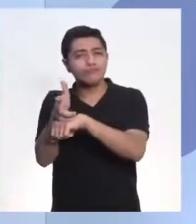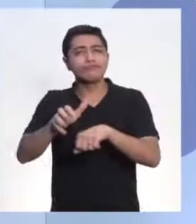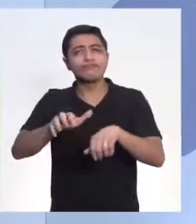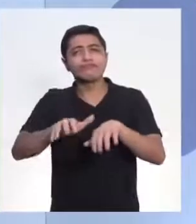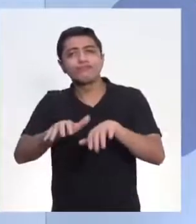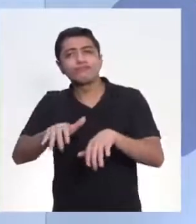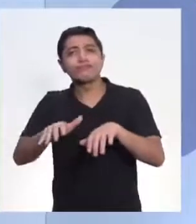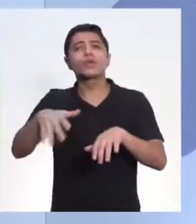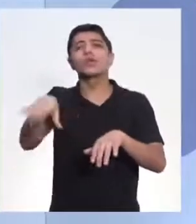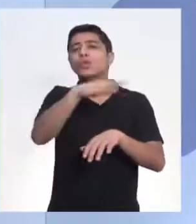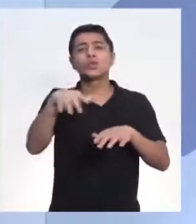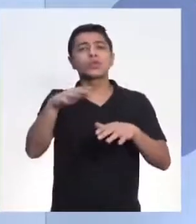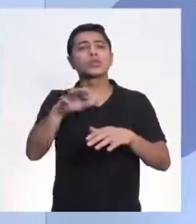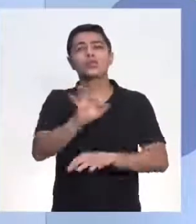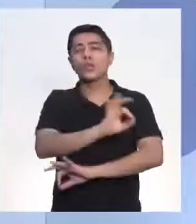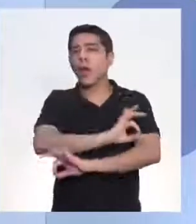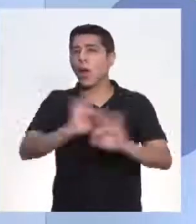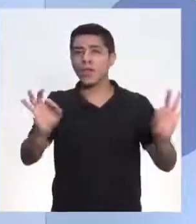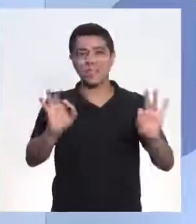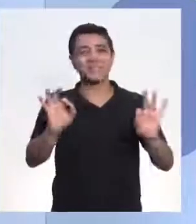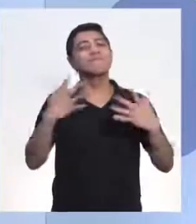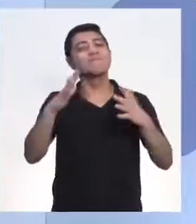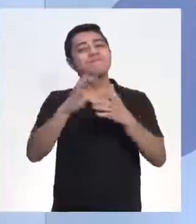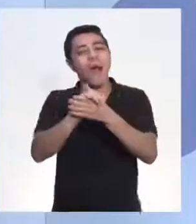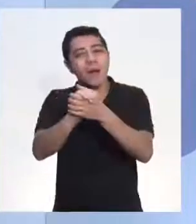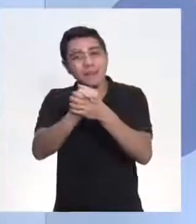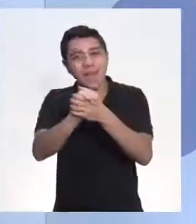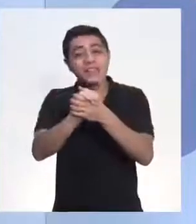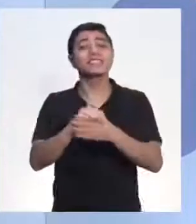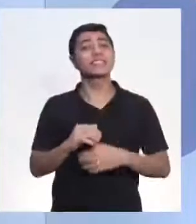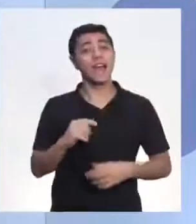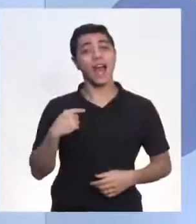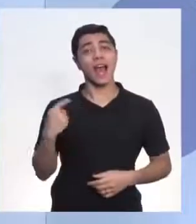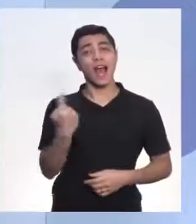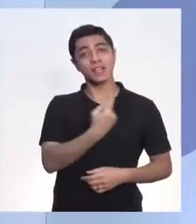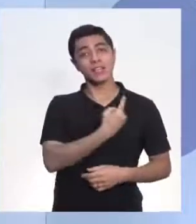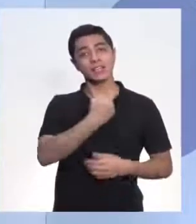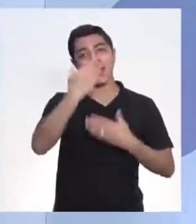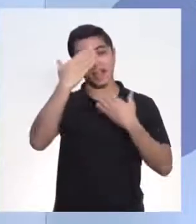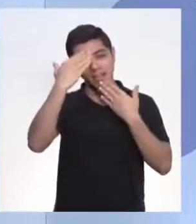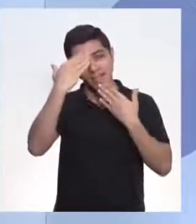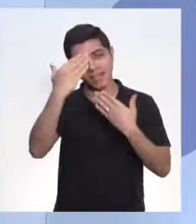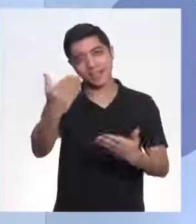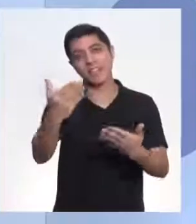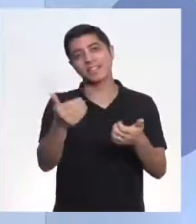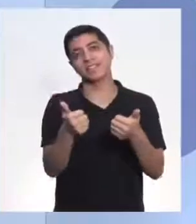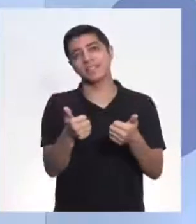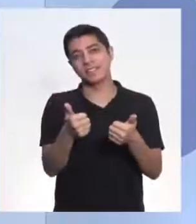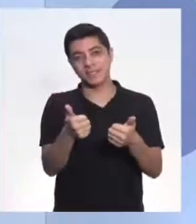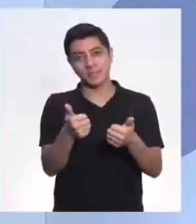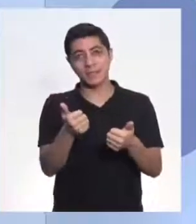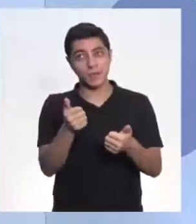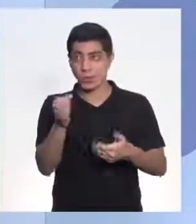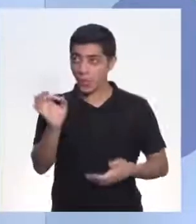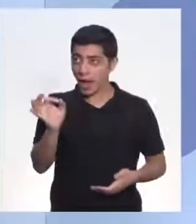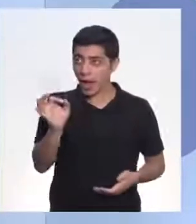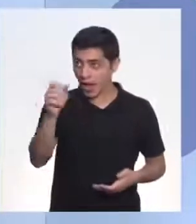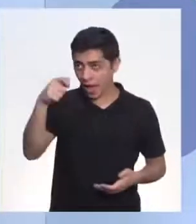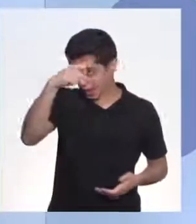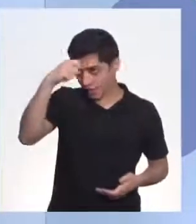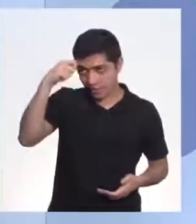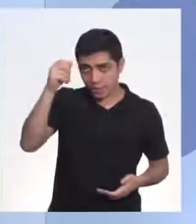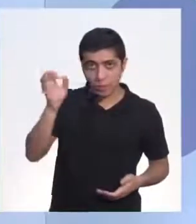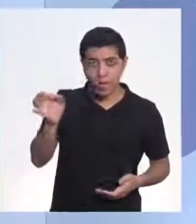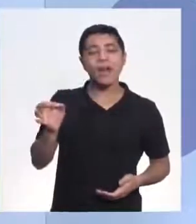trabalho. Nós agradecemos aqui em nome da equipe, né, Ale? Verdade. Nós agradecemos muito a participação de vocês, é muito importante.